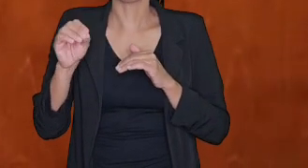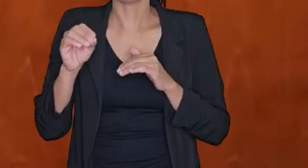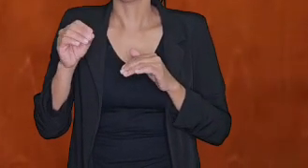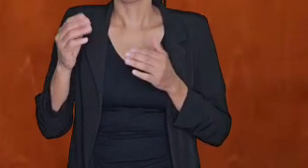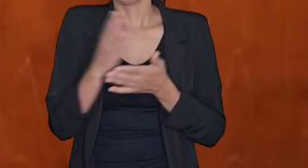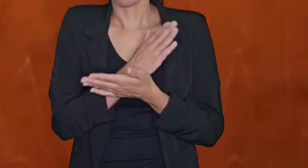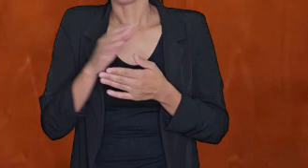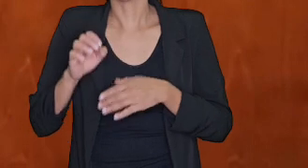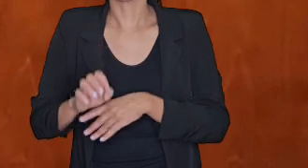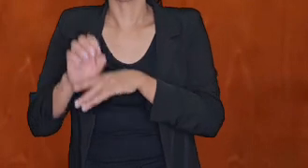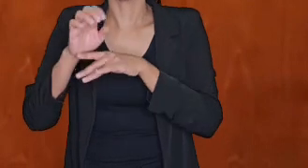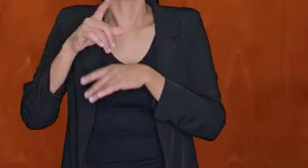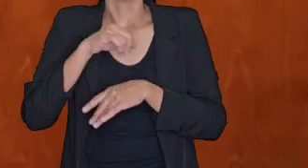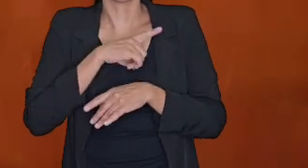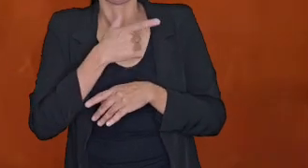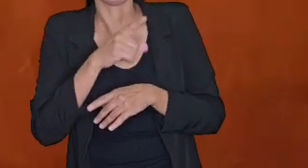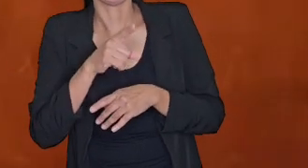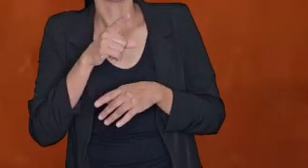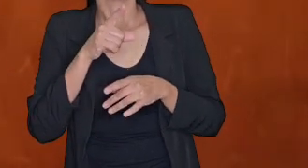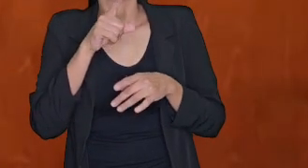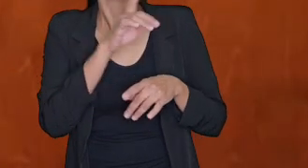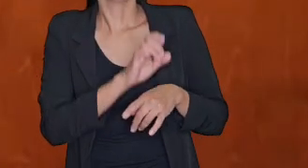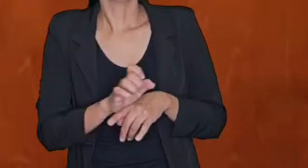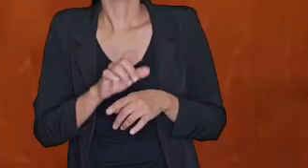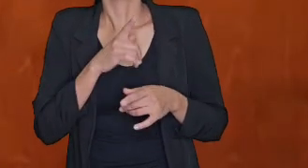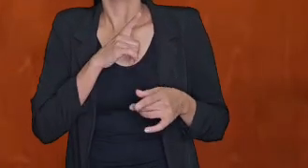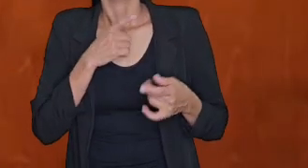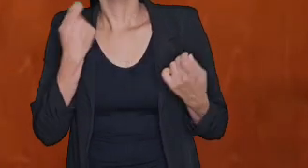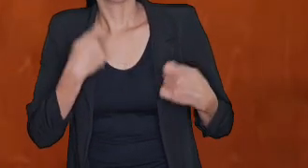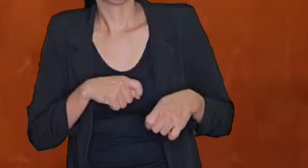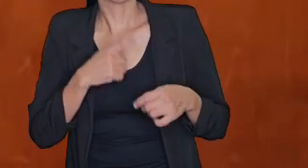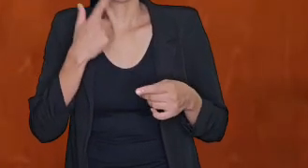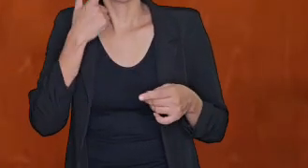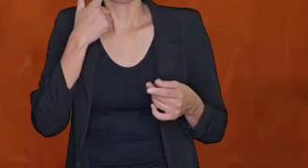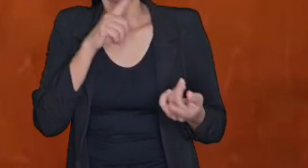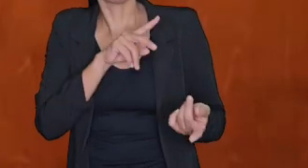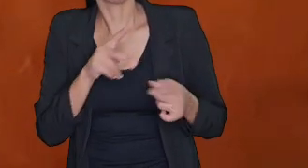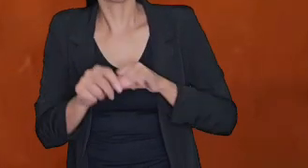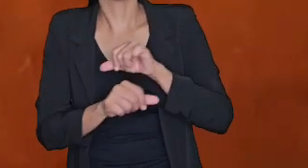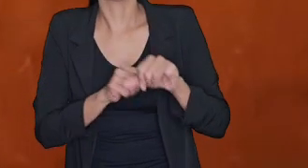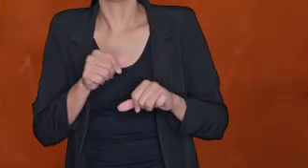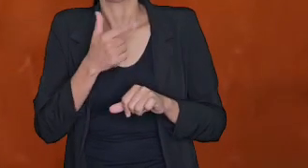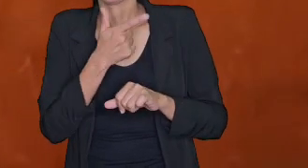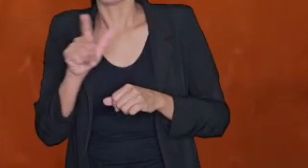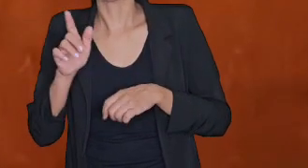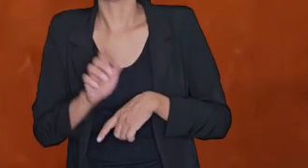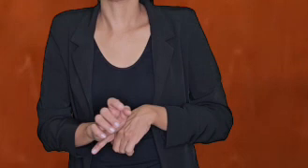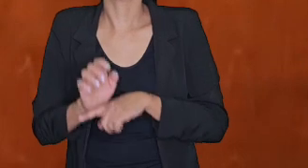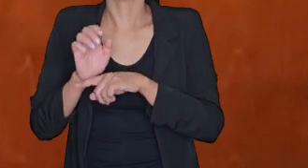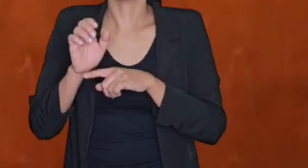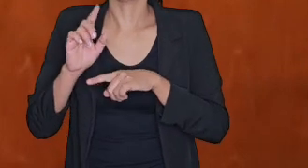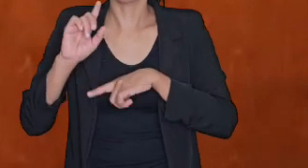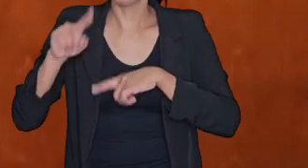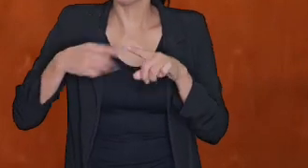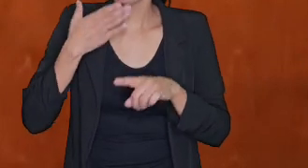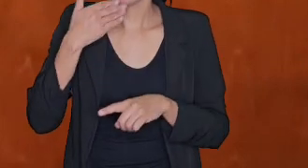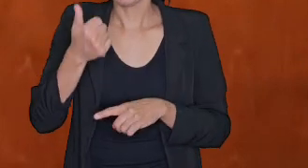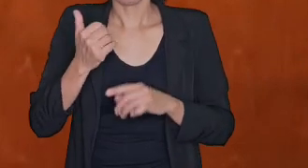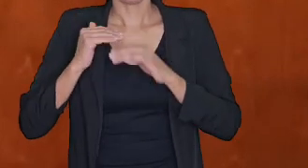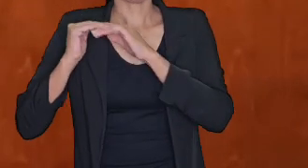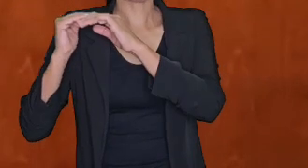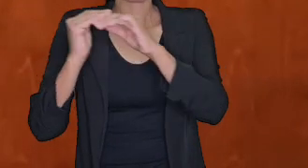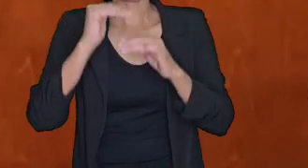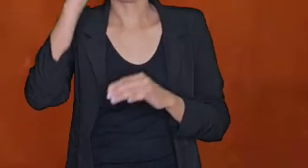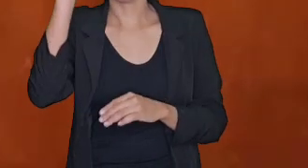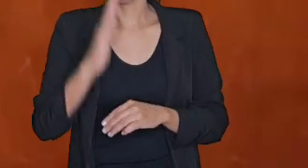alguns estados, mas não o Código Civil trazia ainda uma figura de juiz ali para essa conversão. Alguns estados